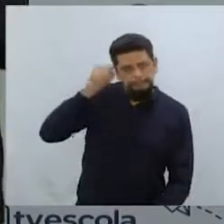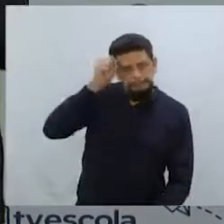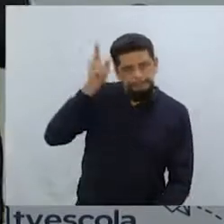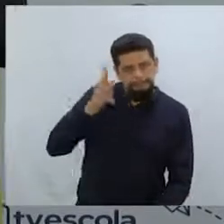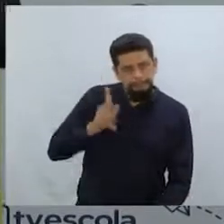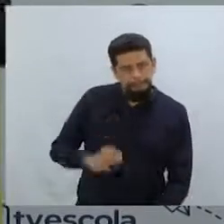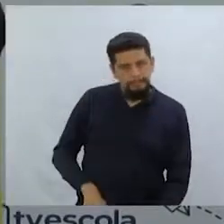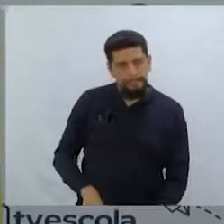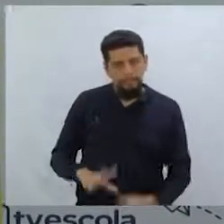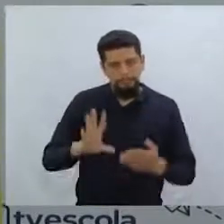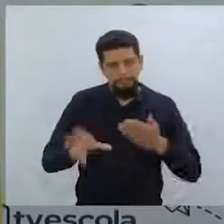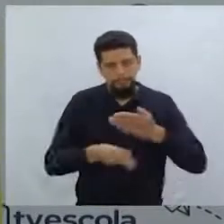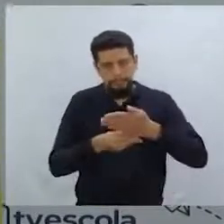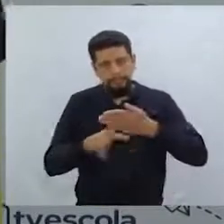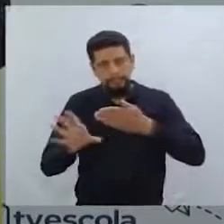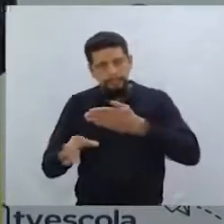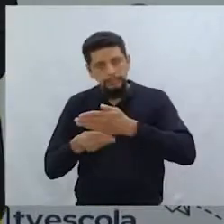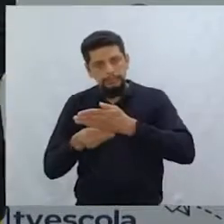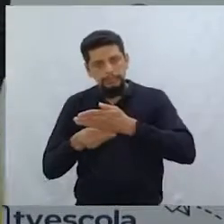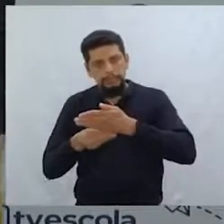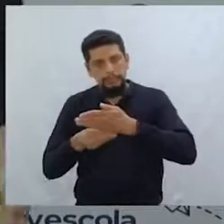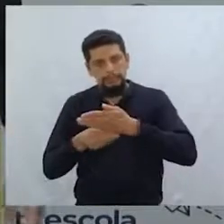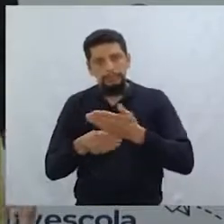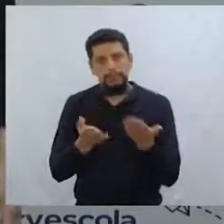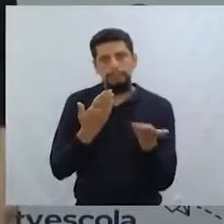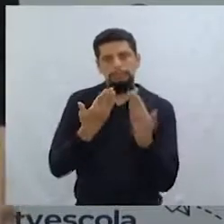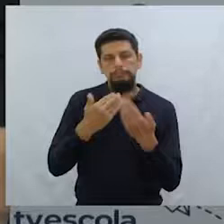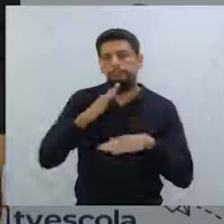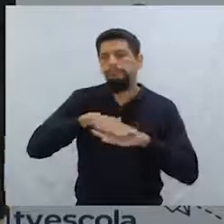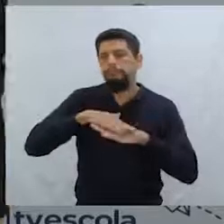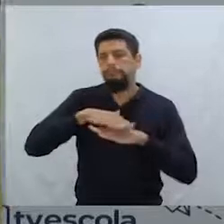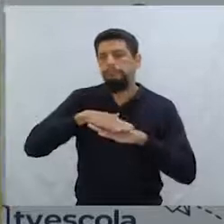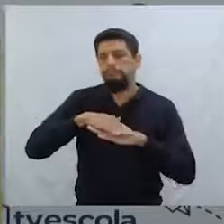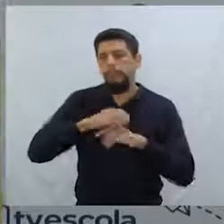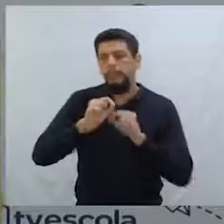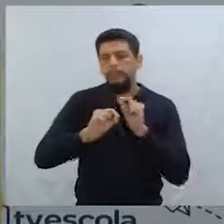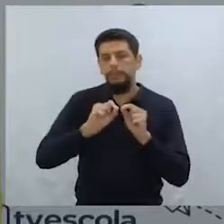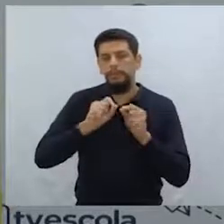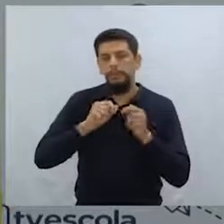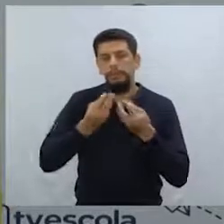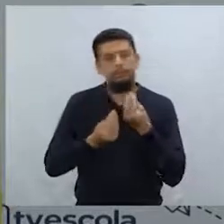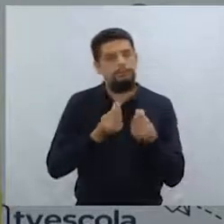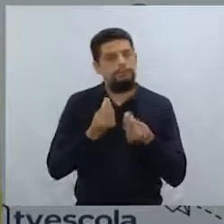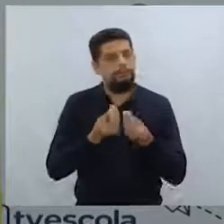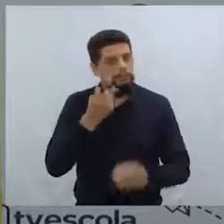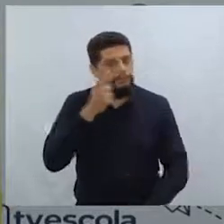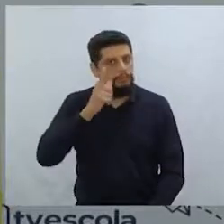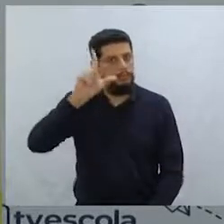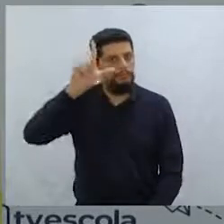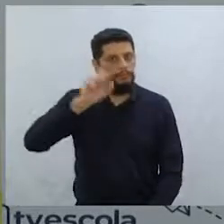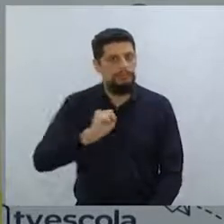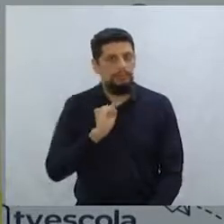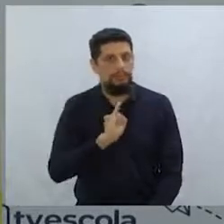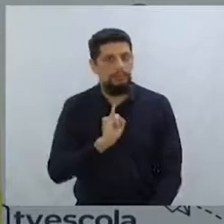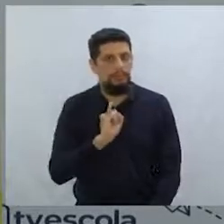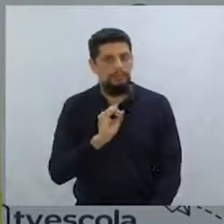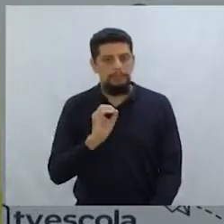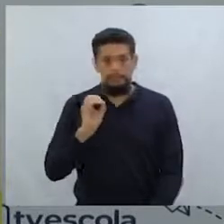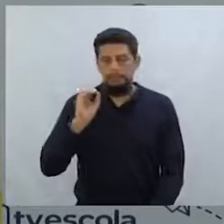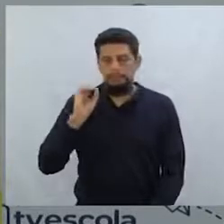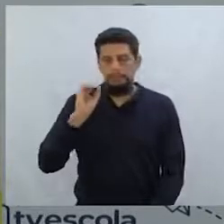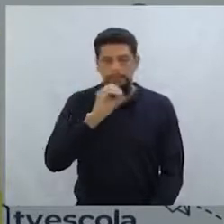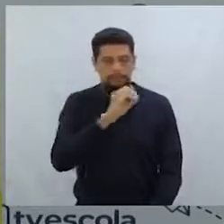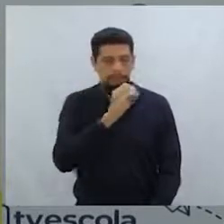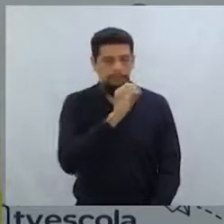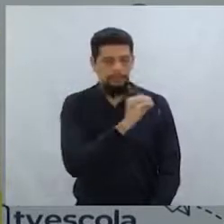bem esperto. Para a gente completar, vou colocar aqui para a gente conversar um pouco. Por que que a gente, como é que a gente ganha? Se